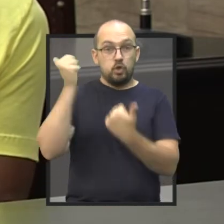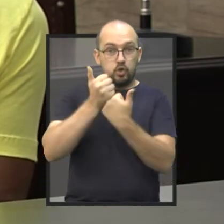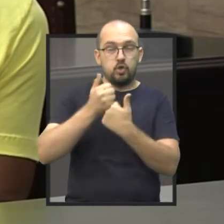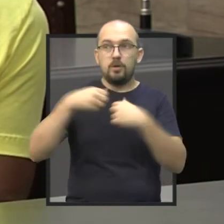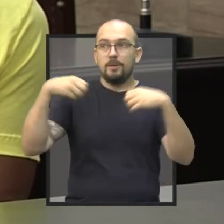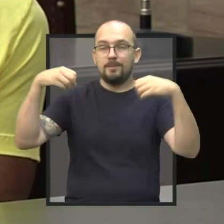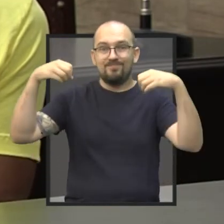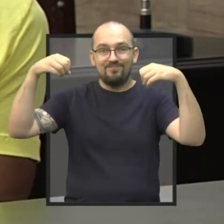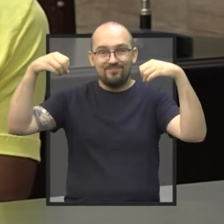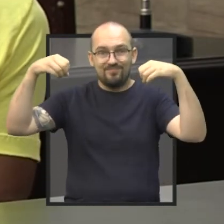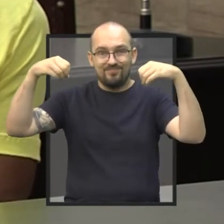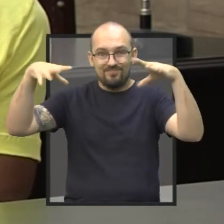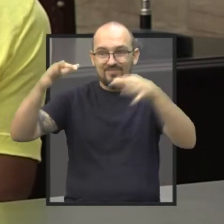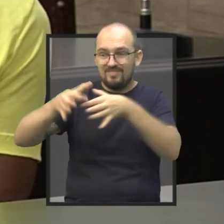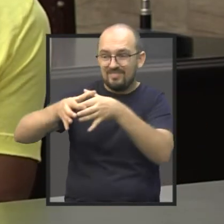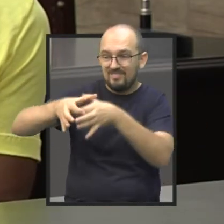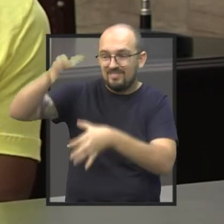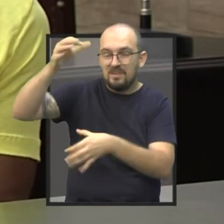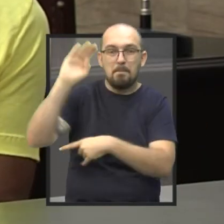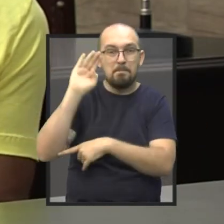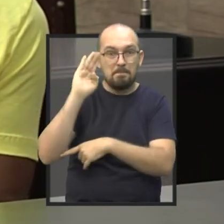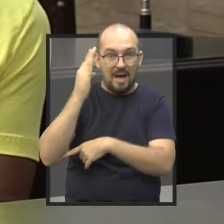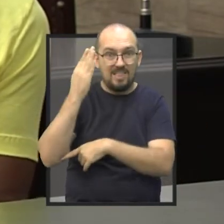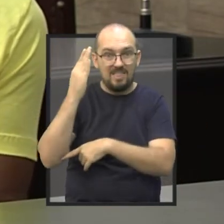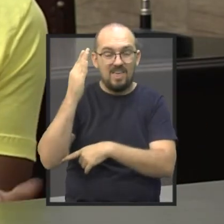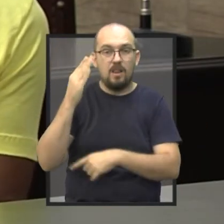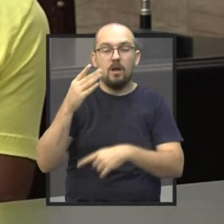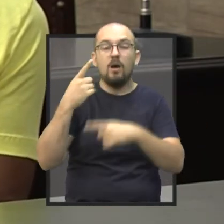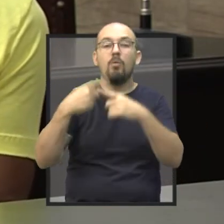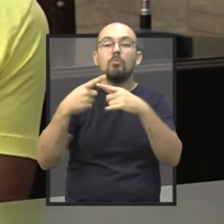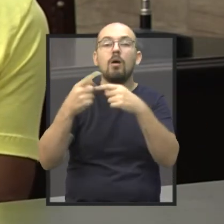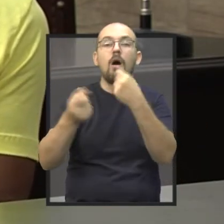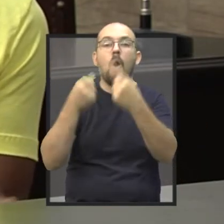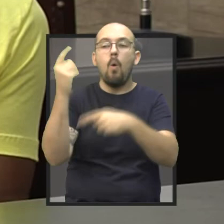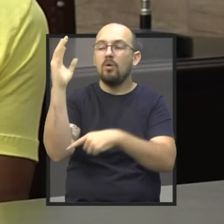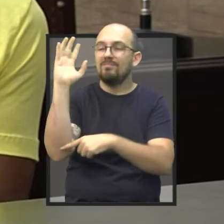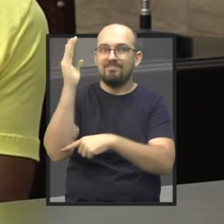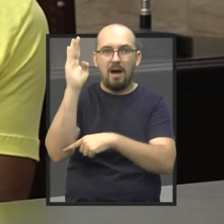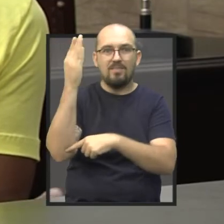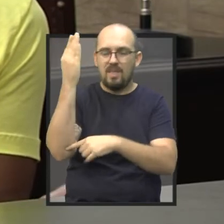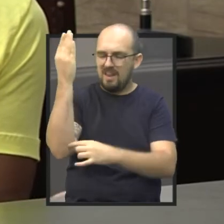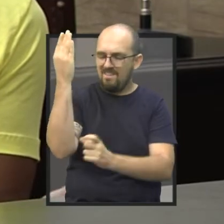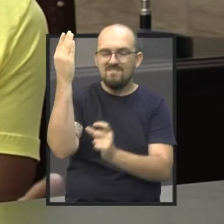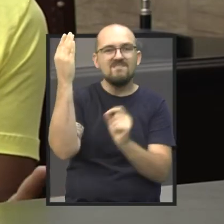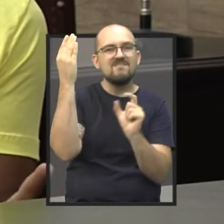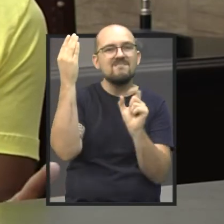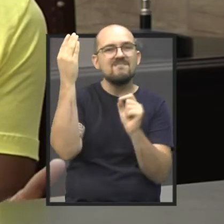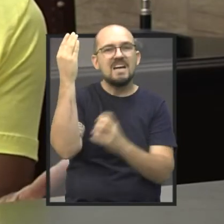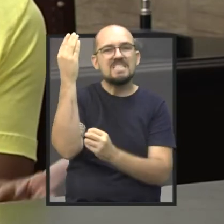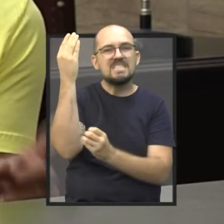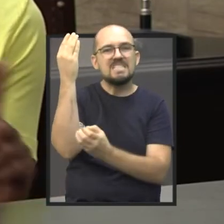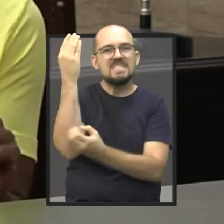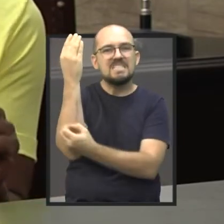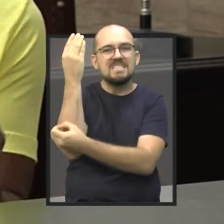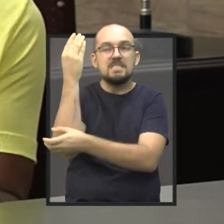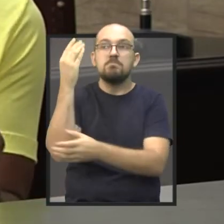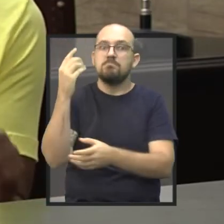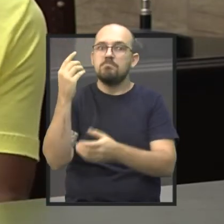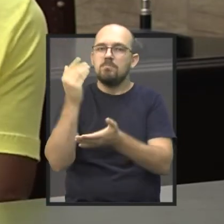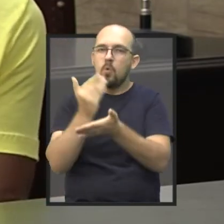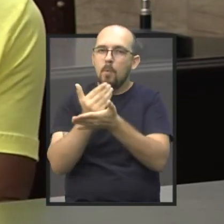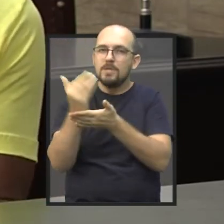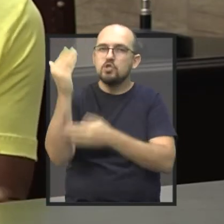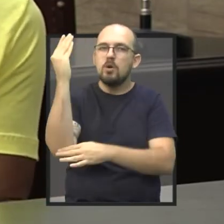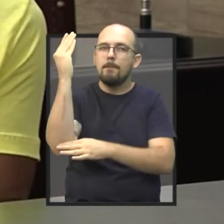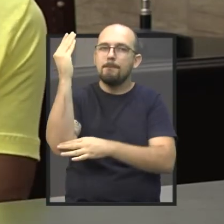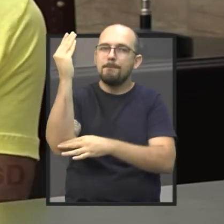substituição dos postes de madeira é que às vezes alguns desses postes estão com cupim, alguns desses postes eles estão começando a ter